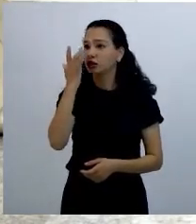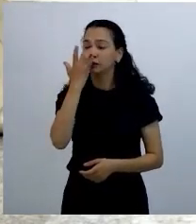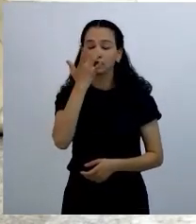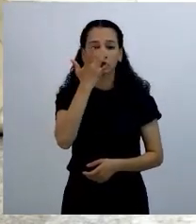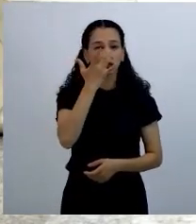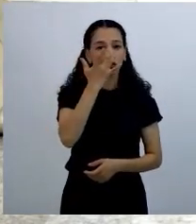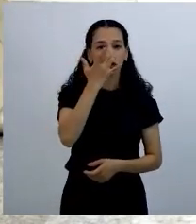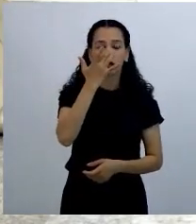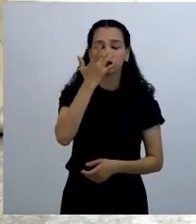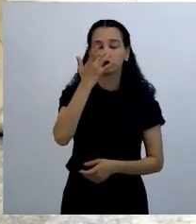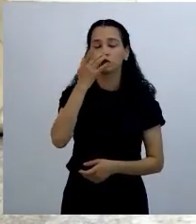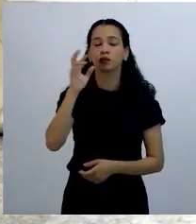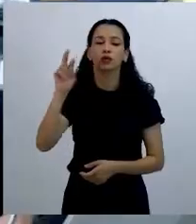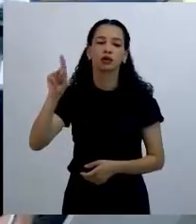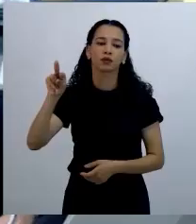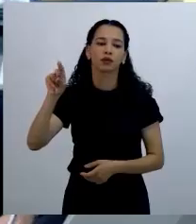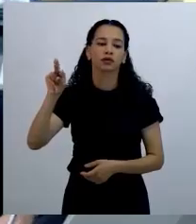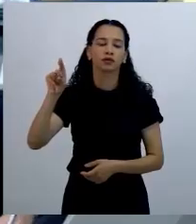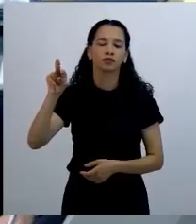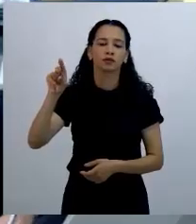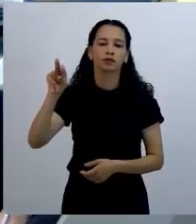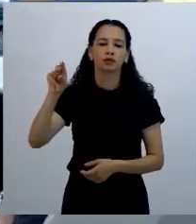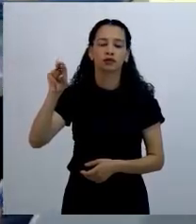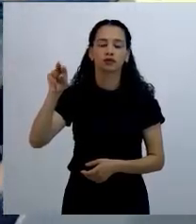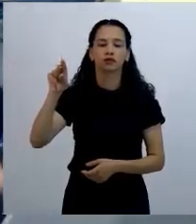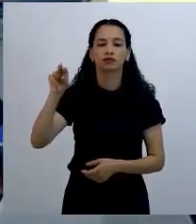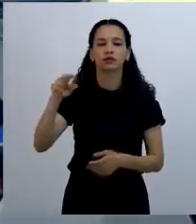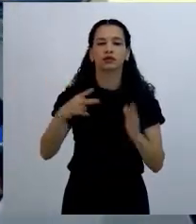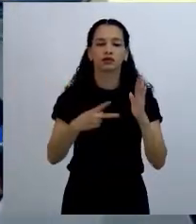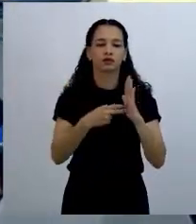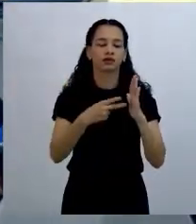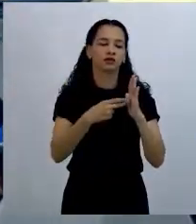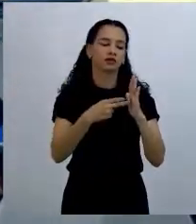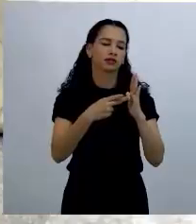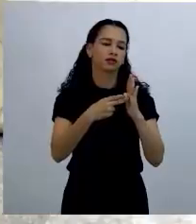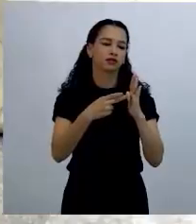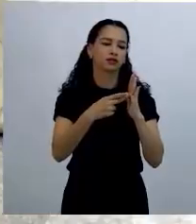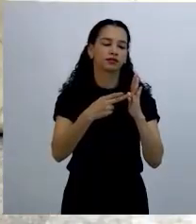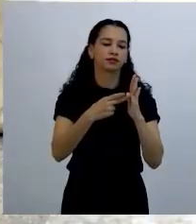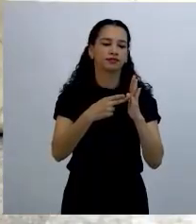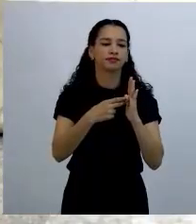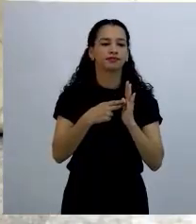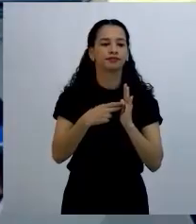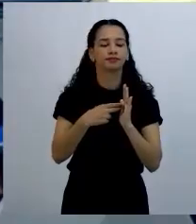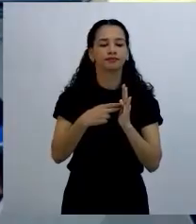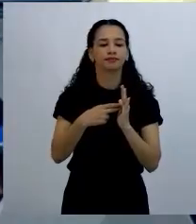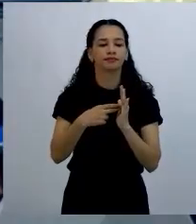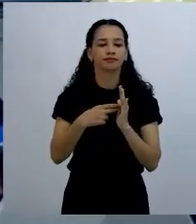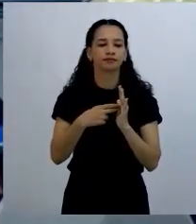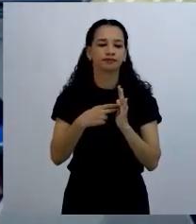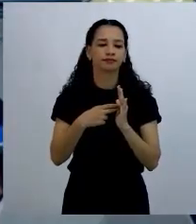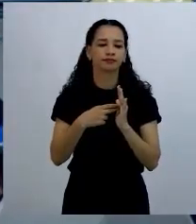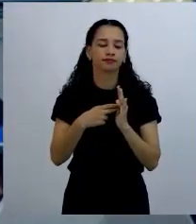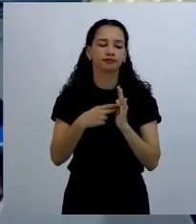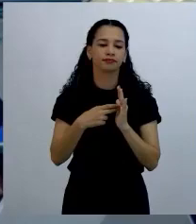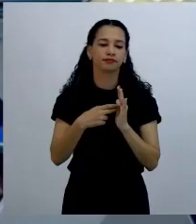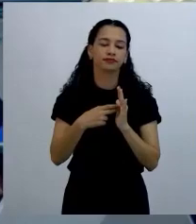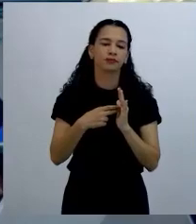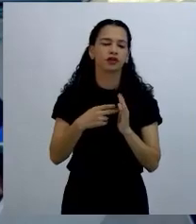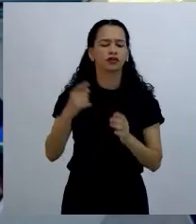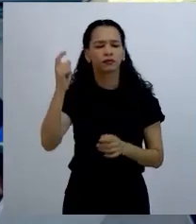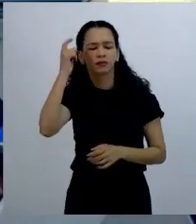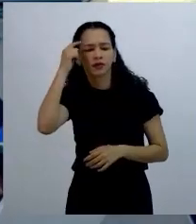e eu entrei ali preocupado pensando e orando meu Deus o que é que eu vou dizer aquele homem o que é que eu vou dizer